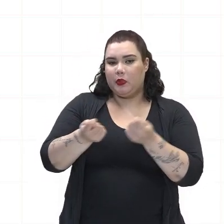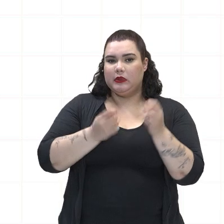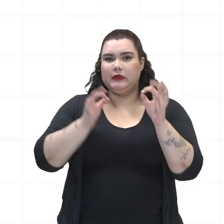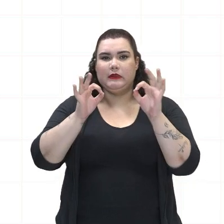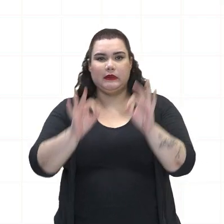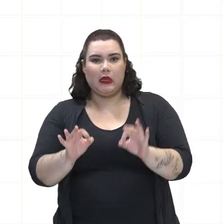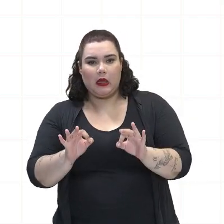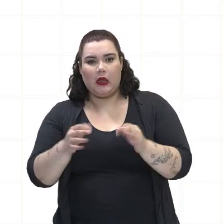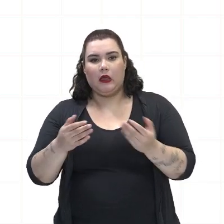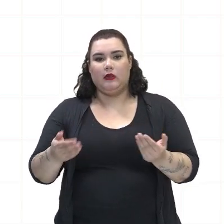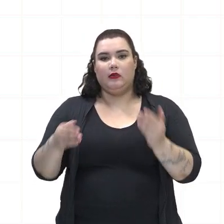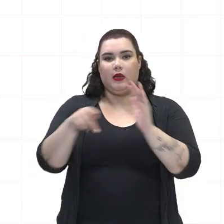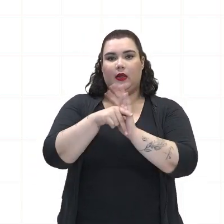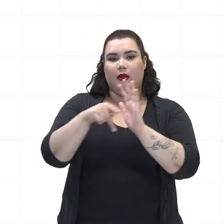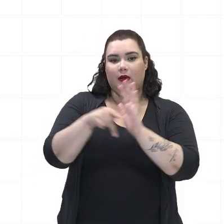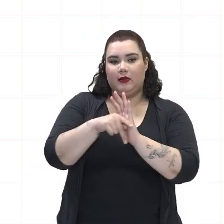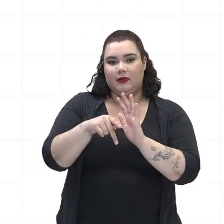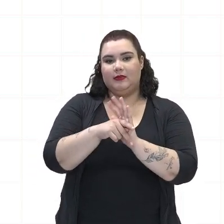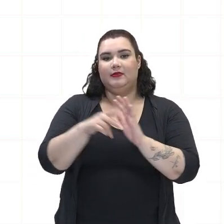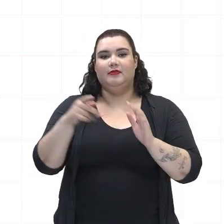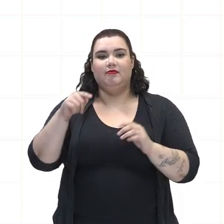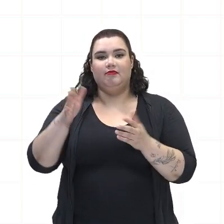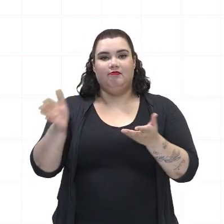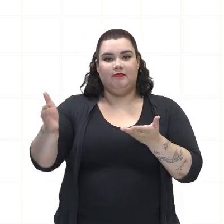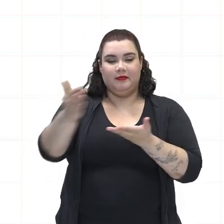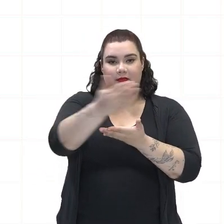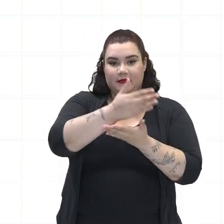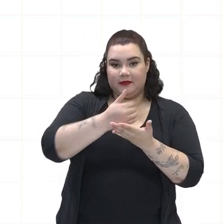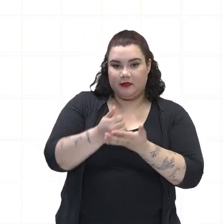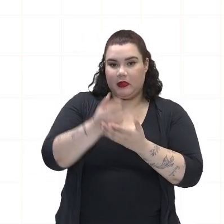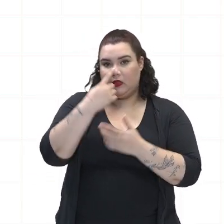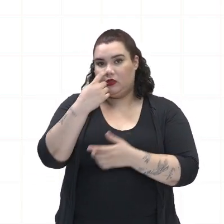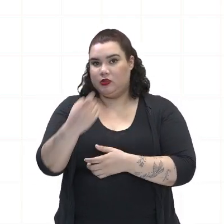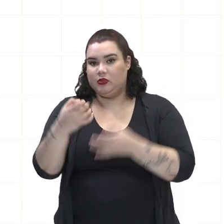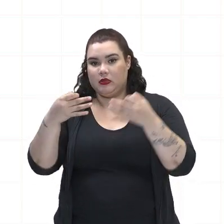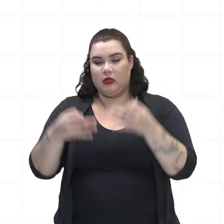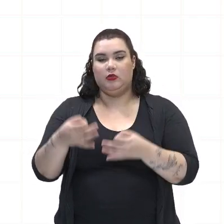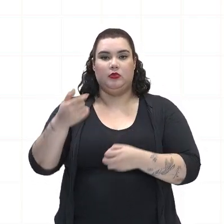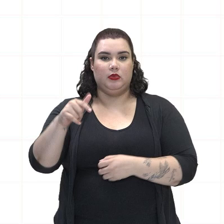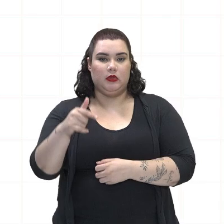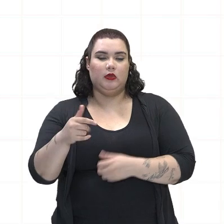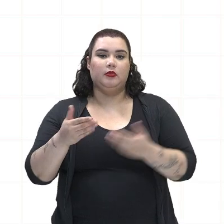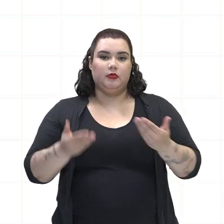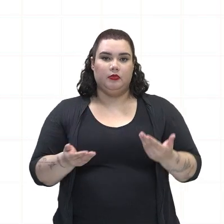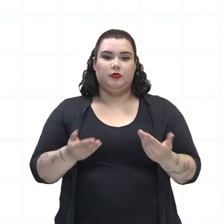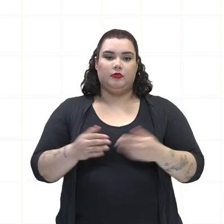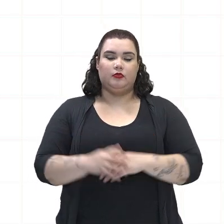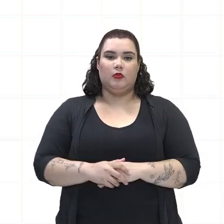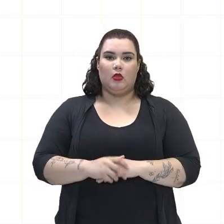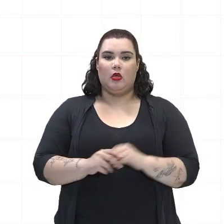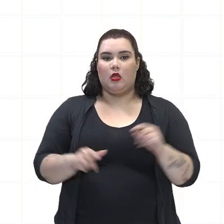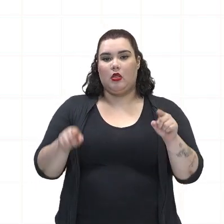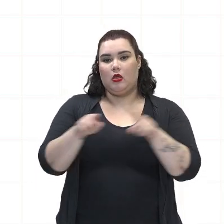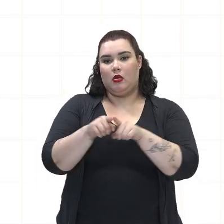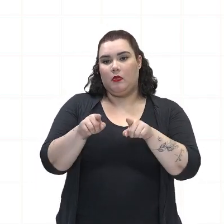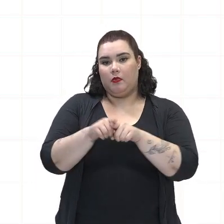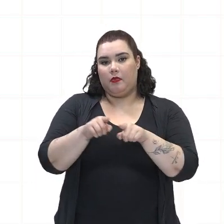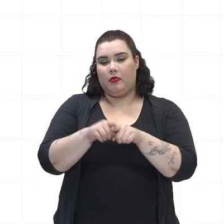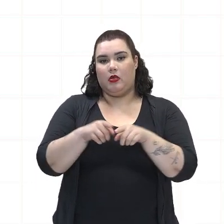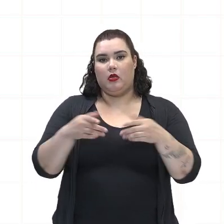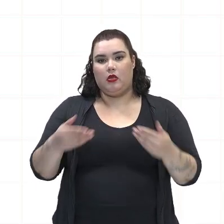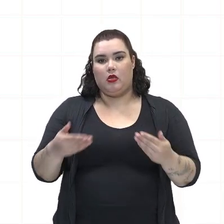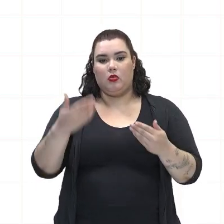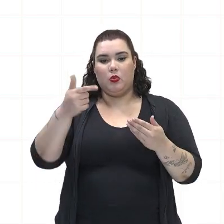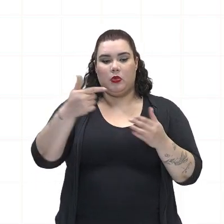daquela coleta, a coleta não é feita de maneira correta, né? até mesmo quando não tem, né, sistema de